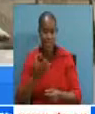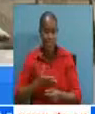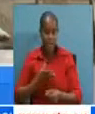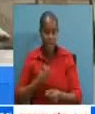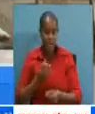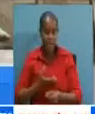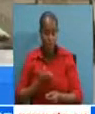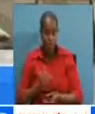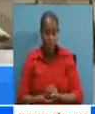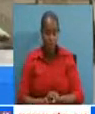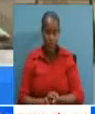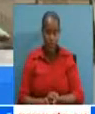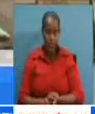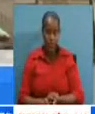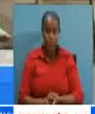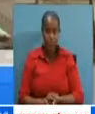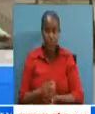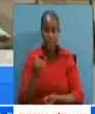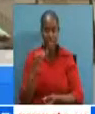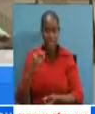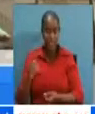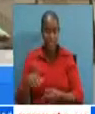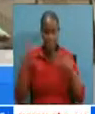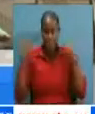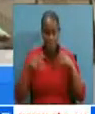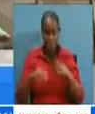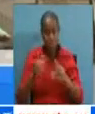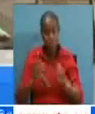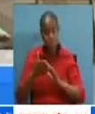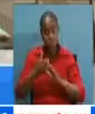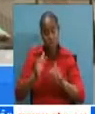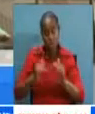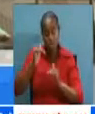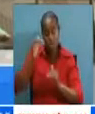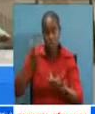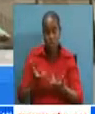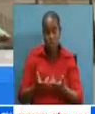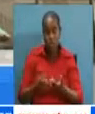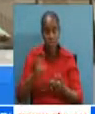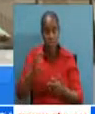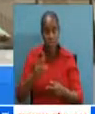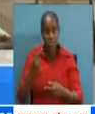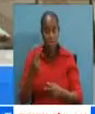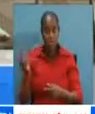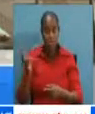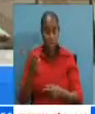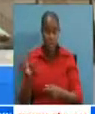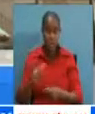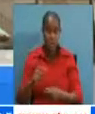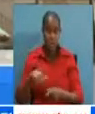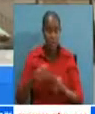o inem indicou hoje que o ritmo de crescimento continuou a acelerar no terceiro trimestre deste ano evoluindo positivamente